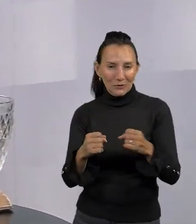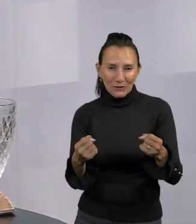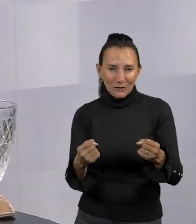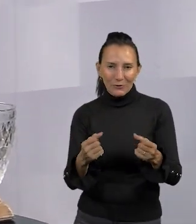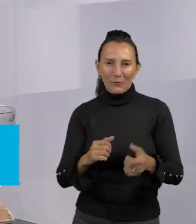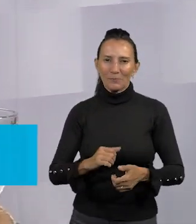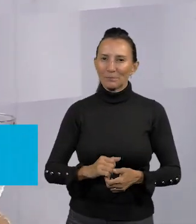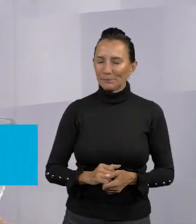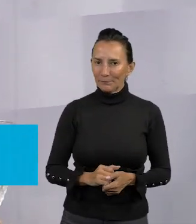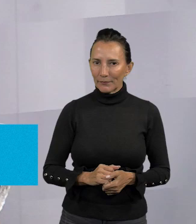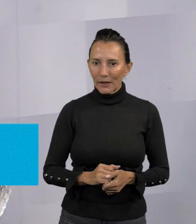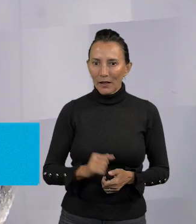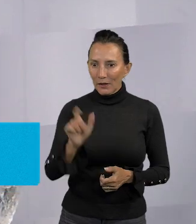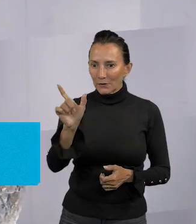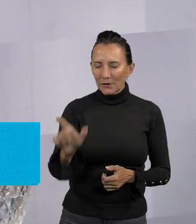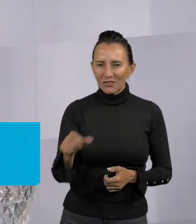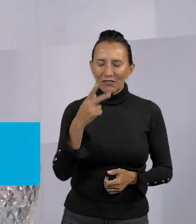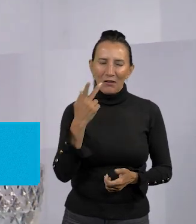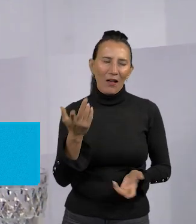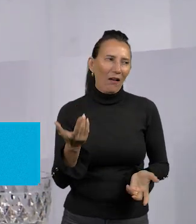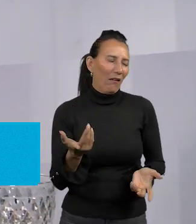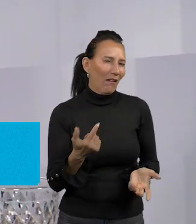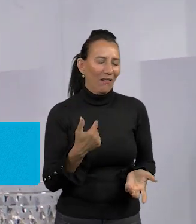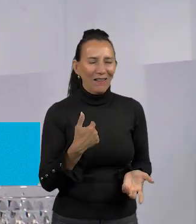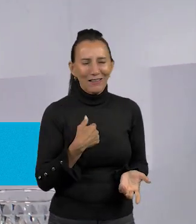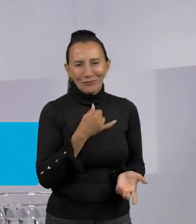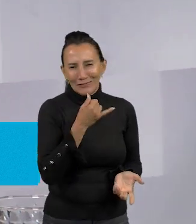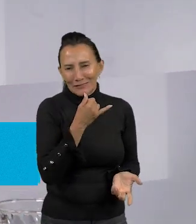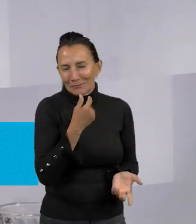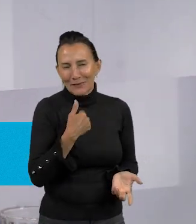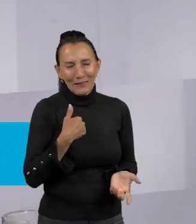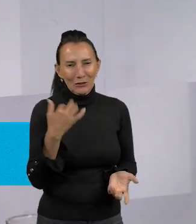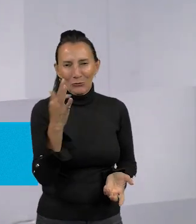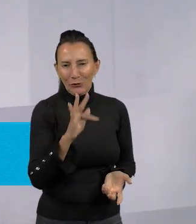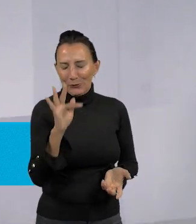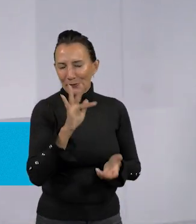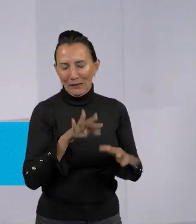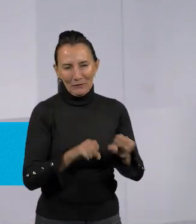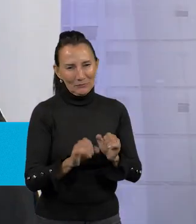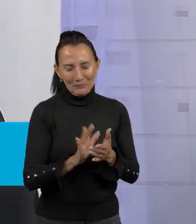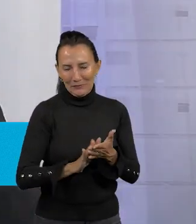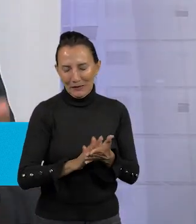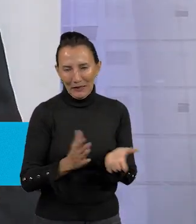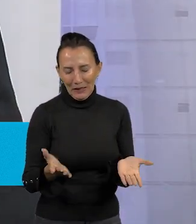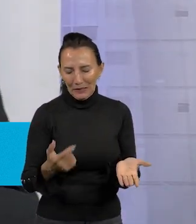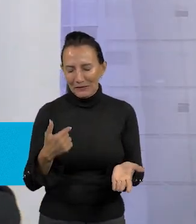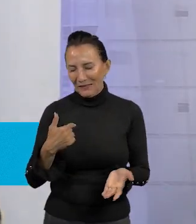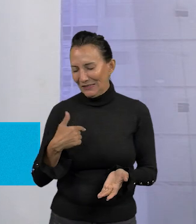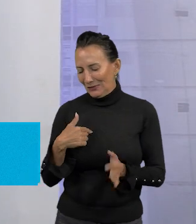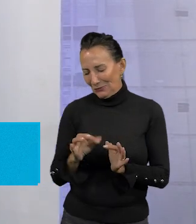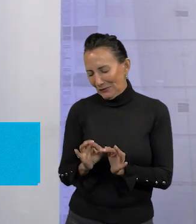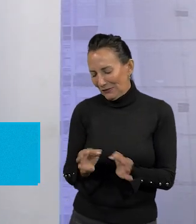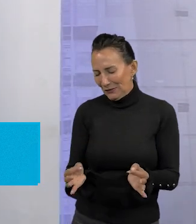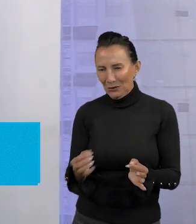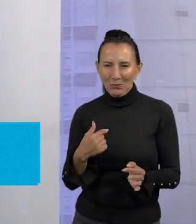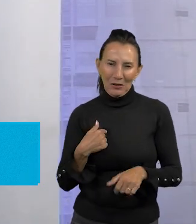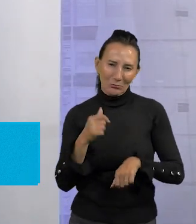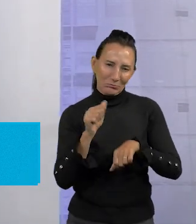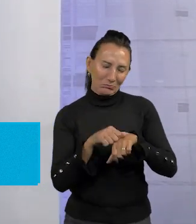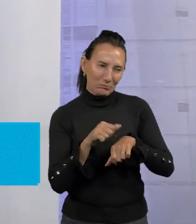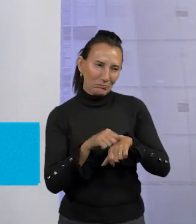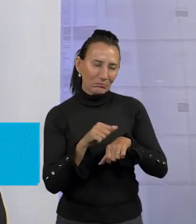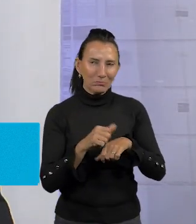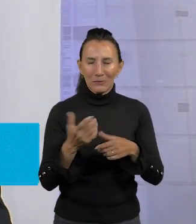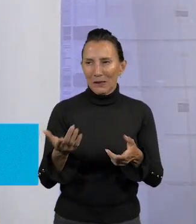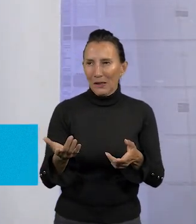coisa elas dizem eu não fiz faculdade elas dizem eu eu sou pequeno outros dizem eu não tenho dinheiro outros dizem